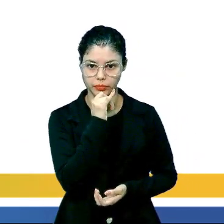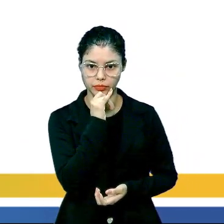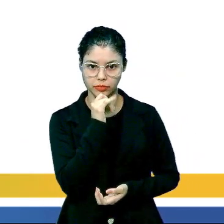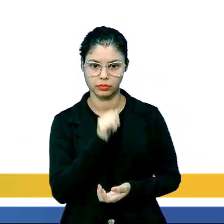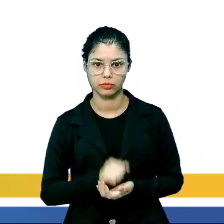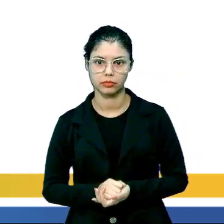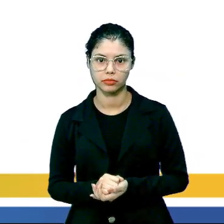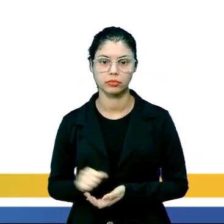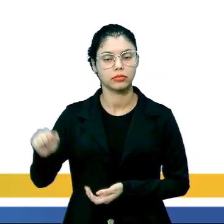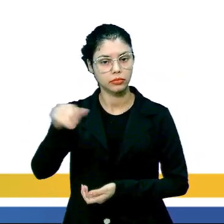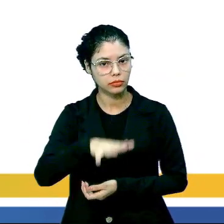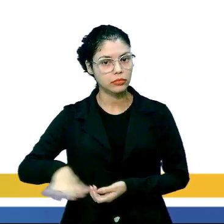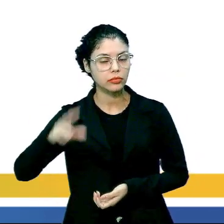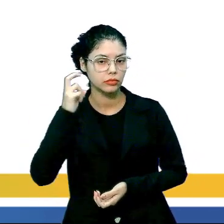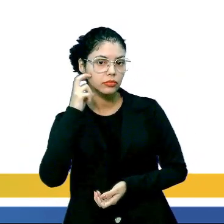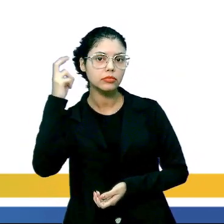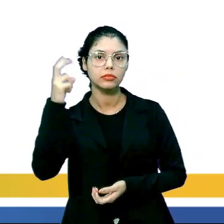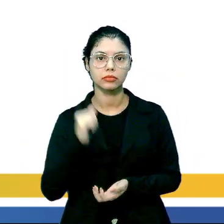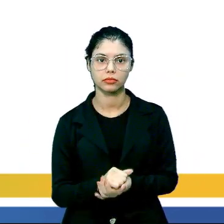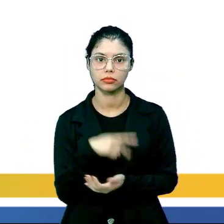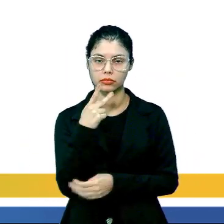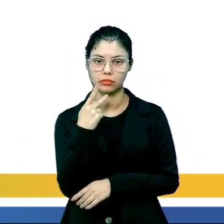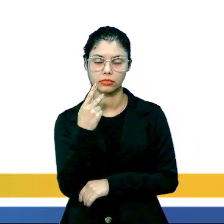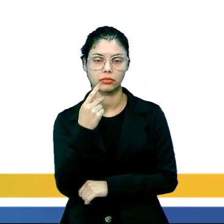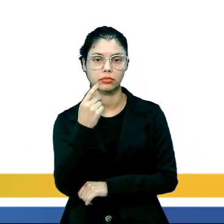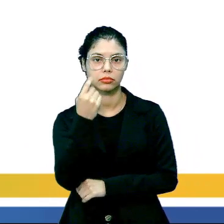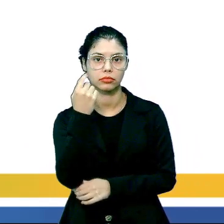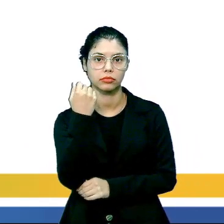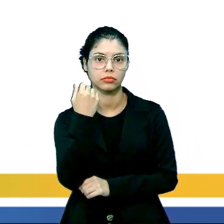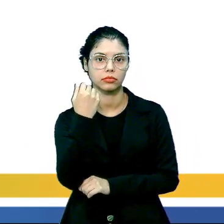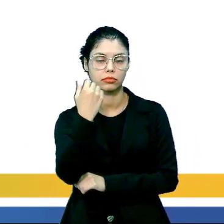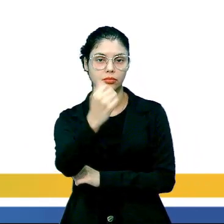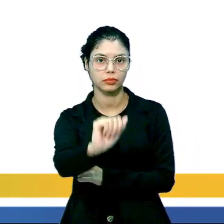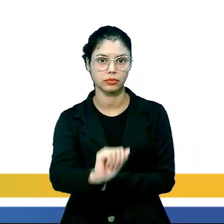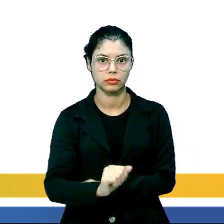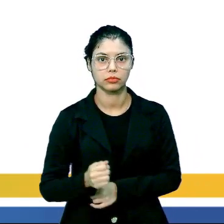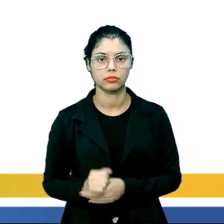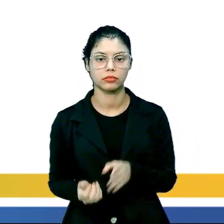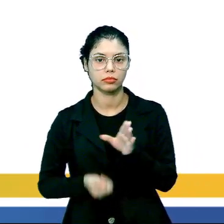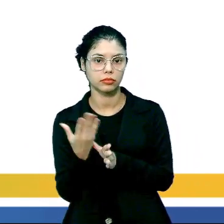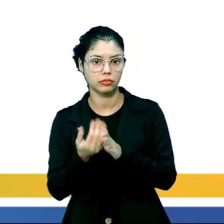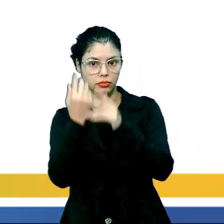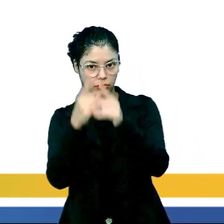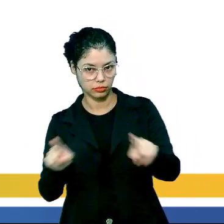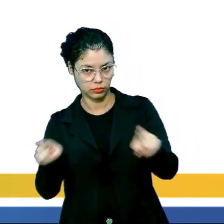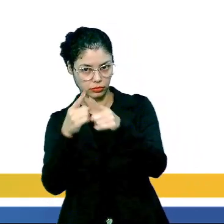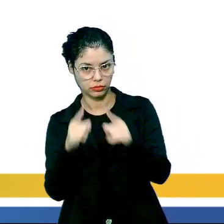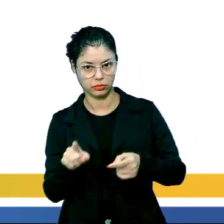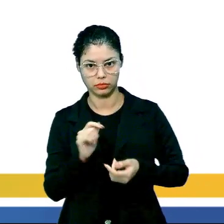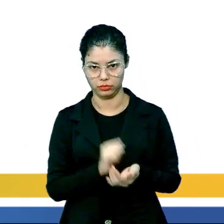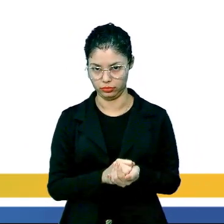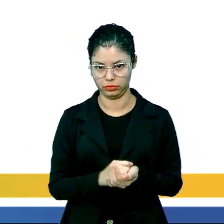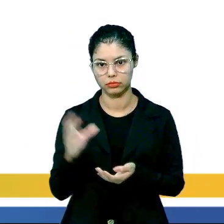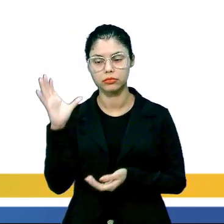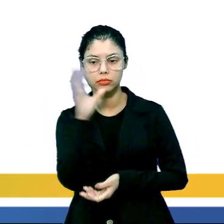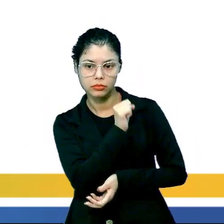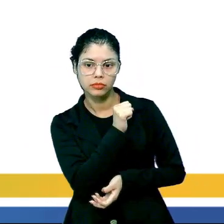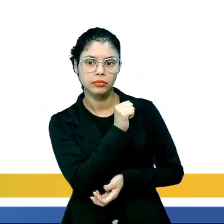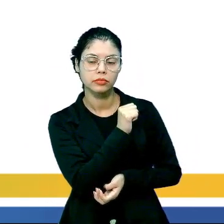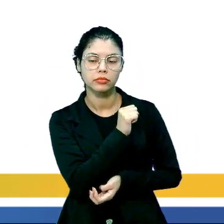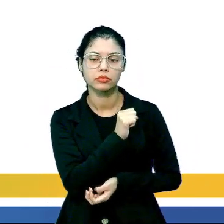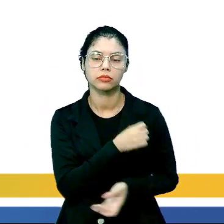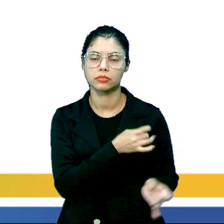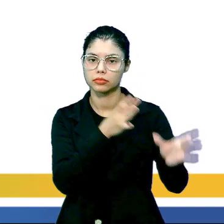no campo cultural, eu costumo dizer que nós temos hoje uma produção musical que é imediatamente